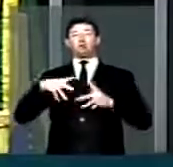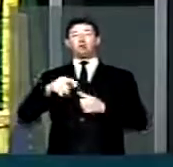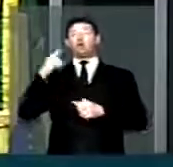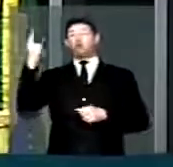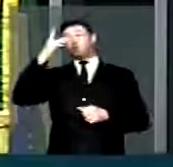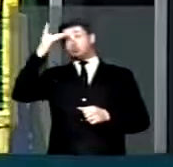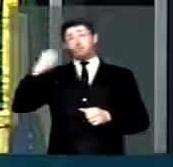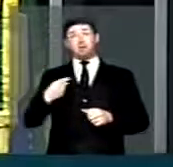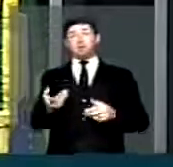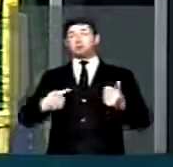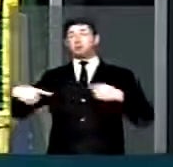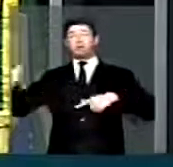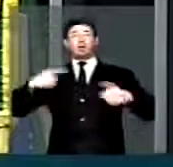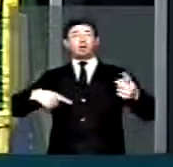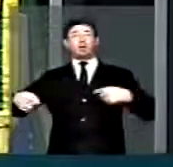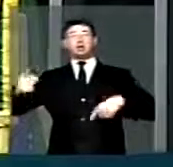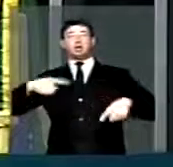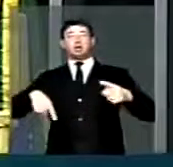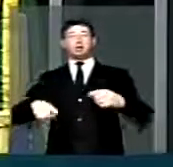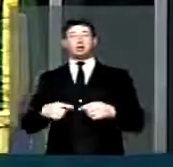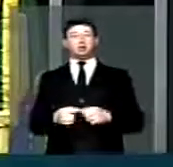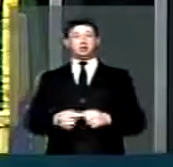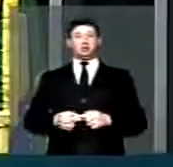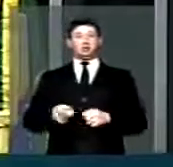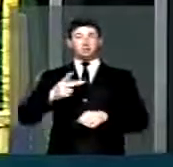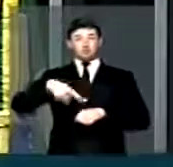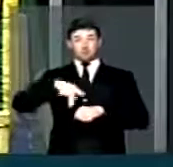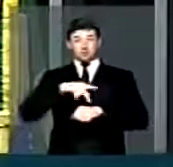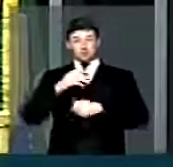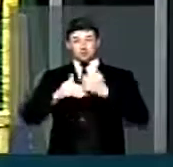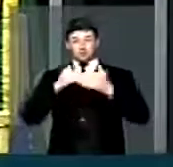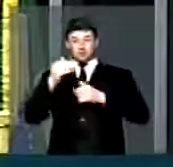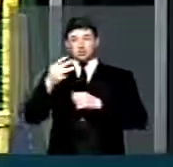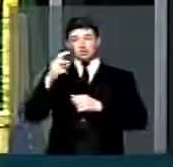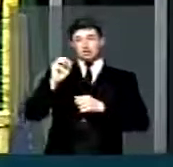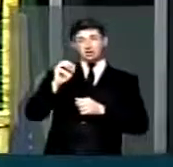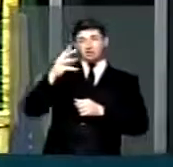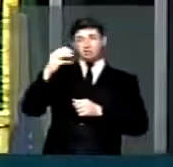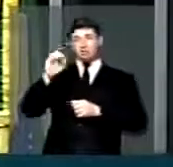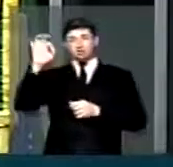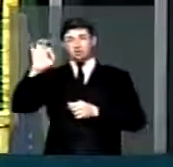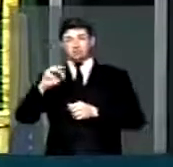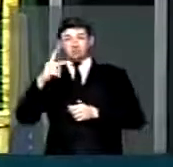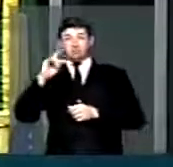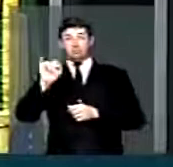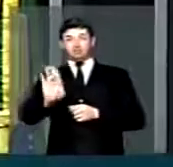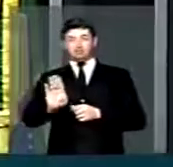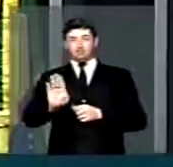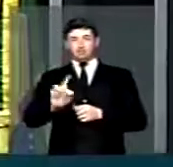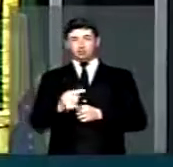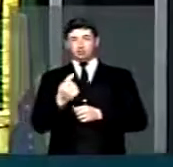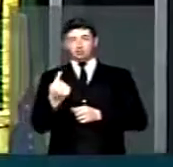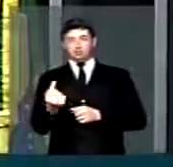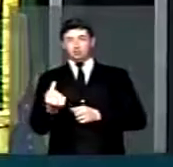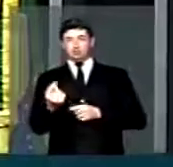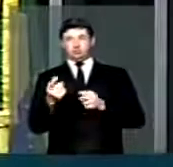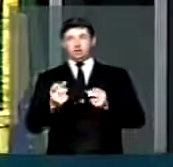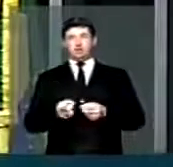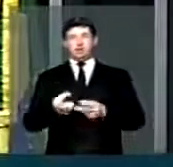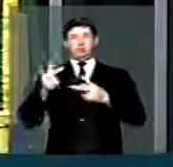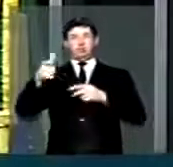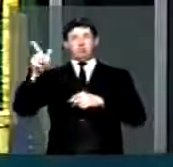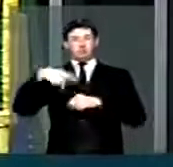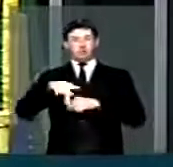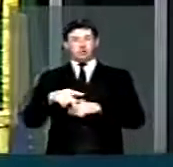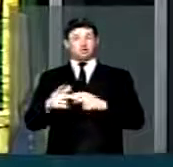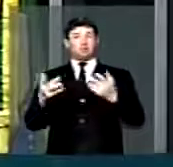participando. Os países, a média dos países que estão se desenvolvendo é 30% a 40% do seu PIB, de um lado na exportação, e obviamente